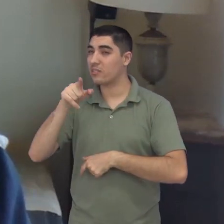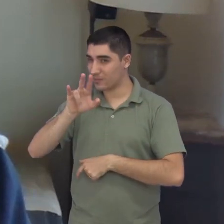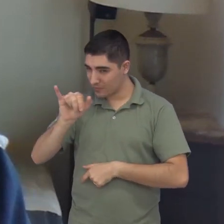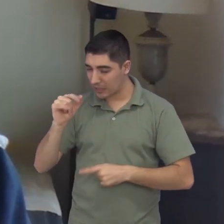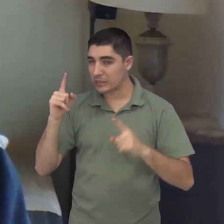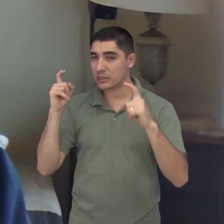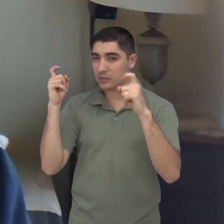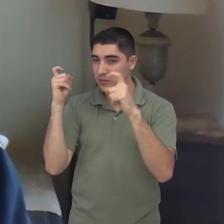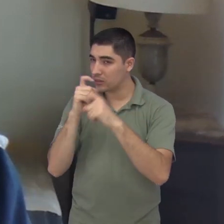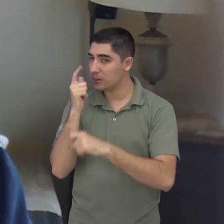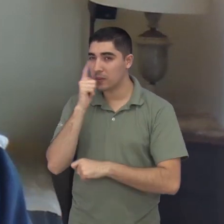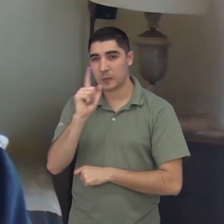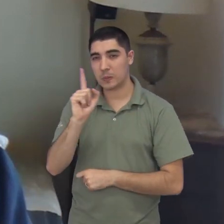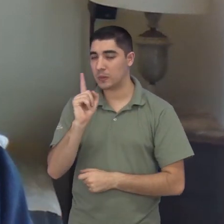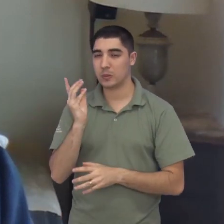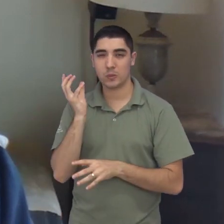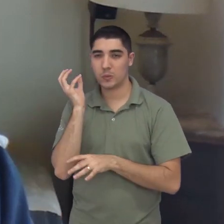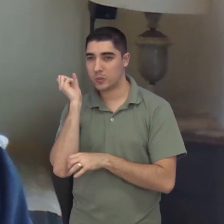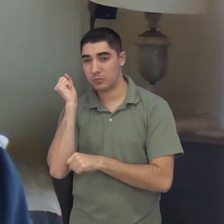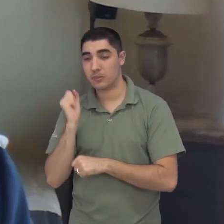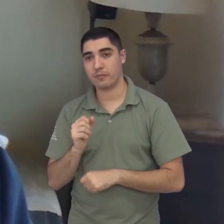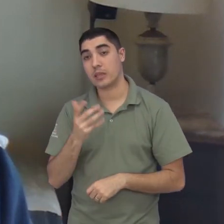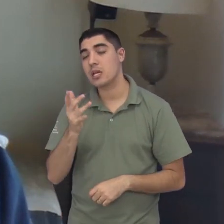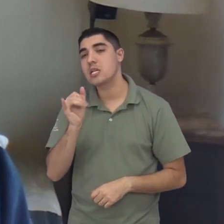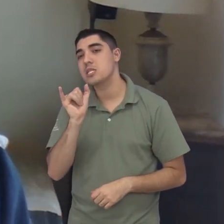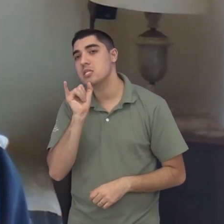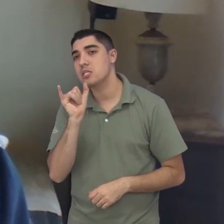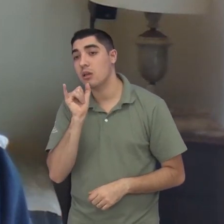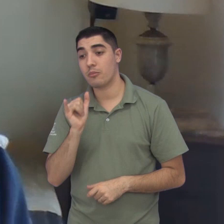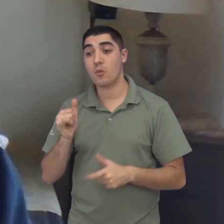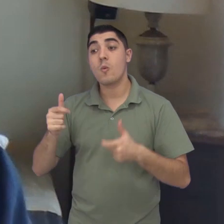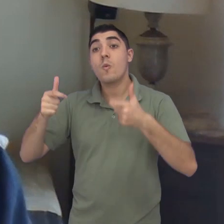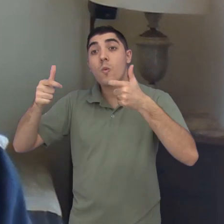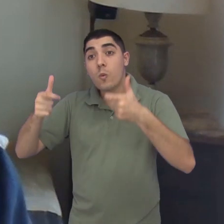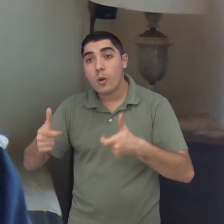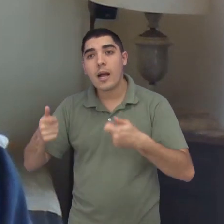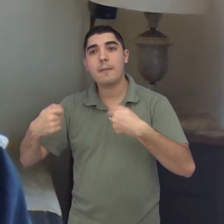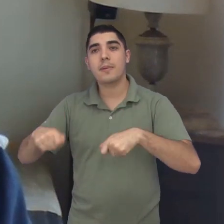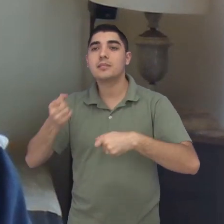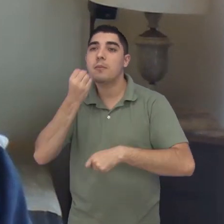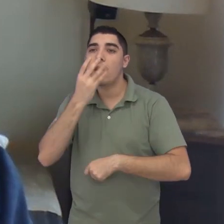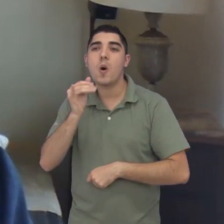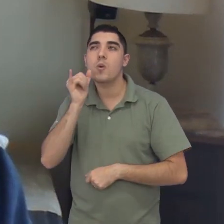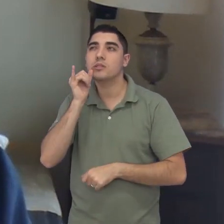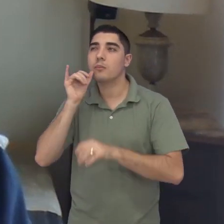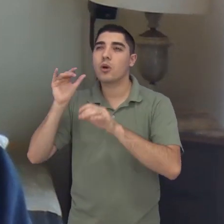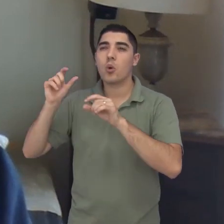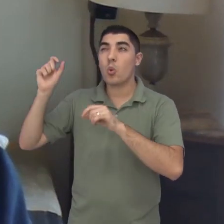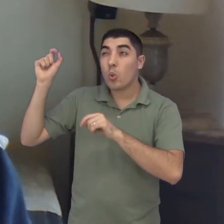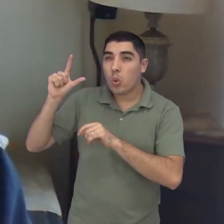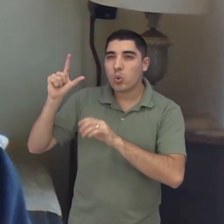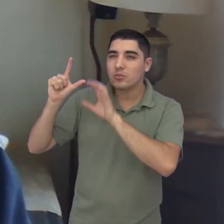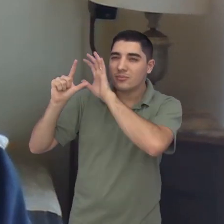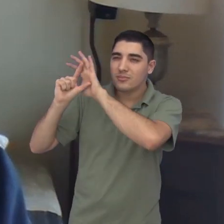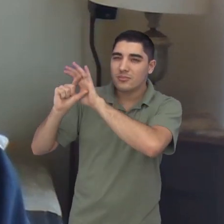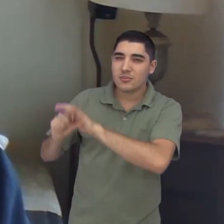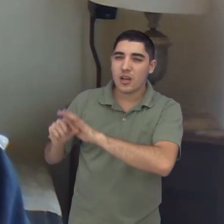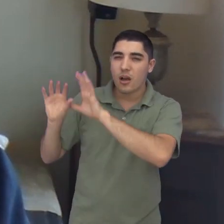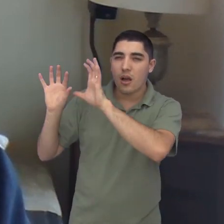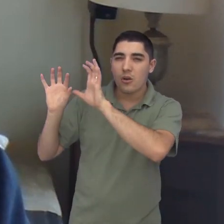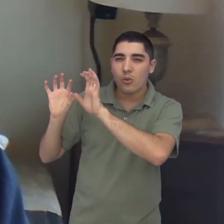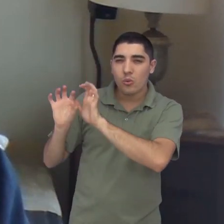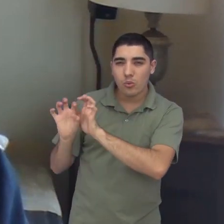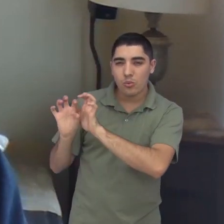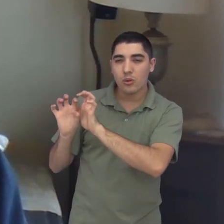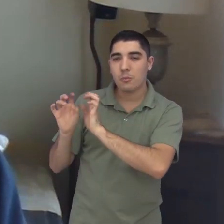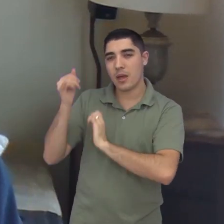ter dificuldade para dormir. Então, assim, sempre crie um ambiente bom para você, com pouca luz, que não interfira, também não